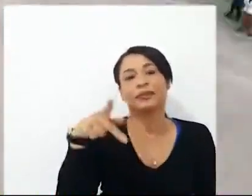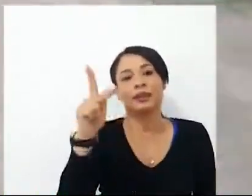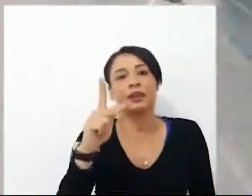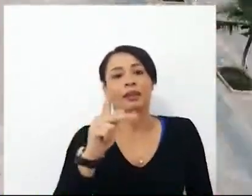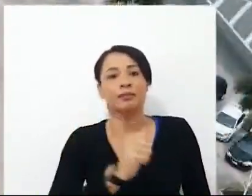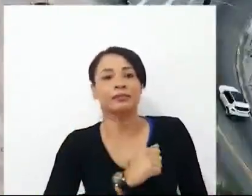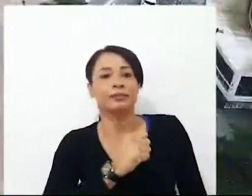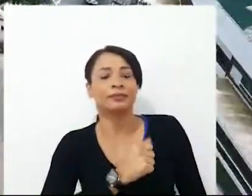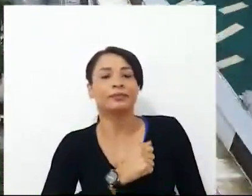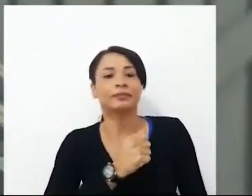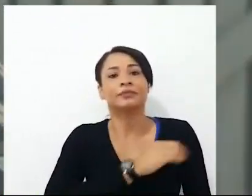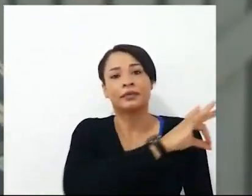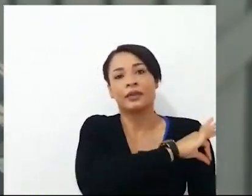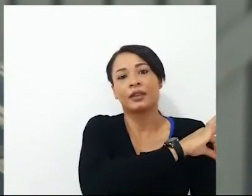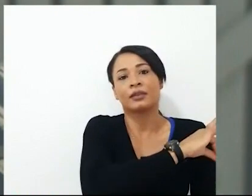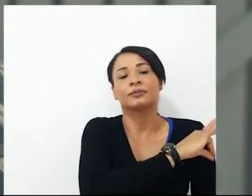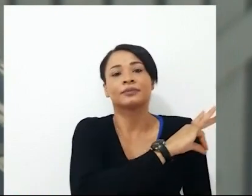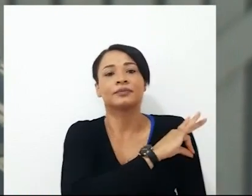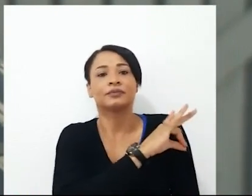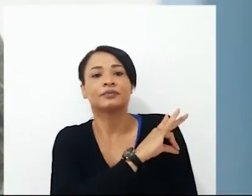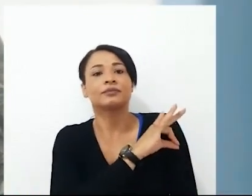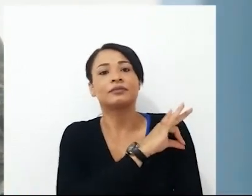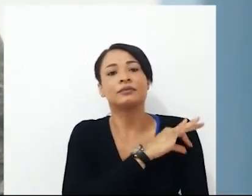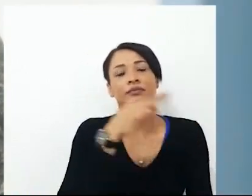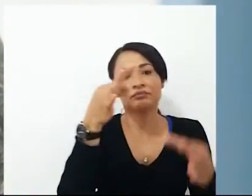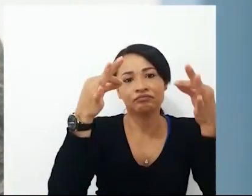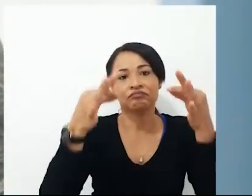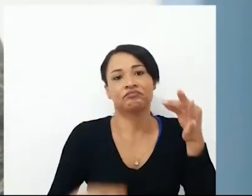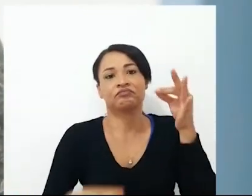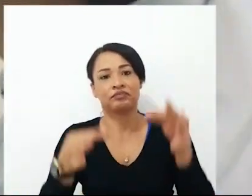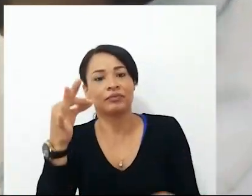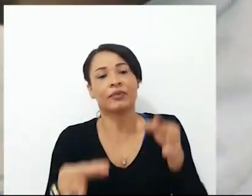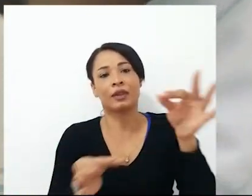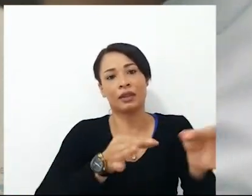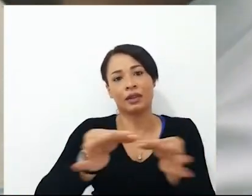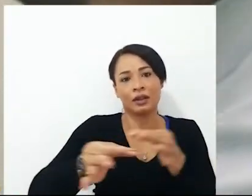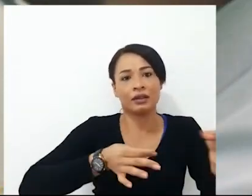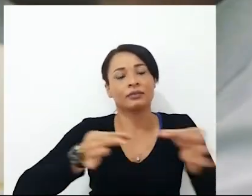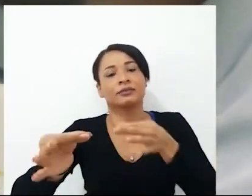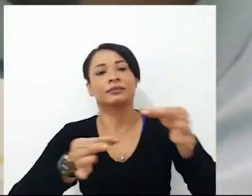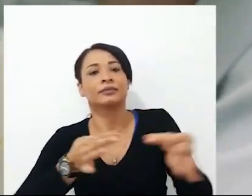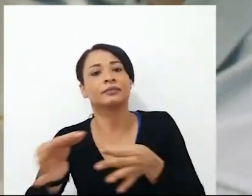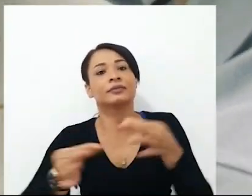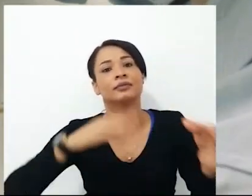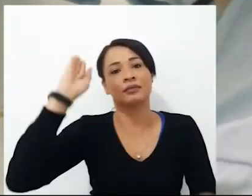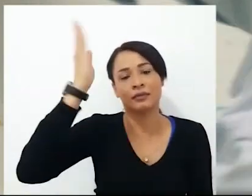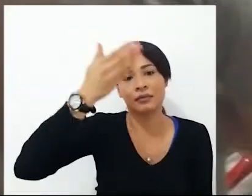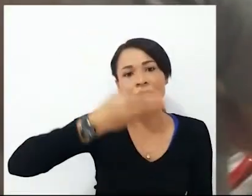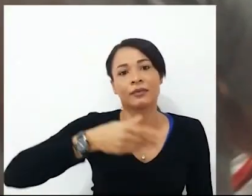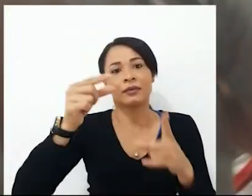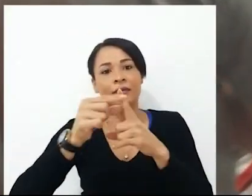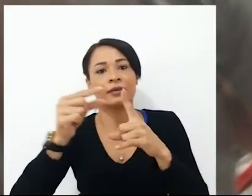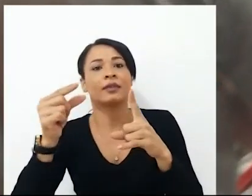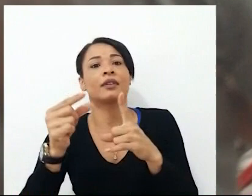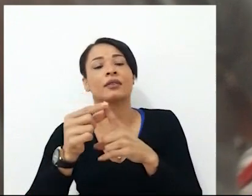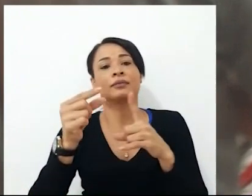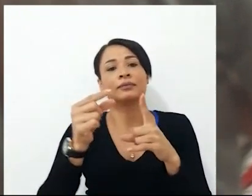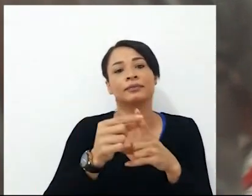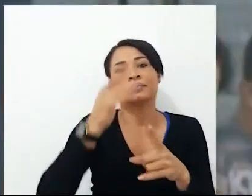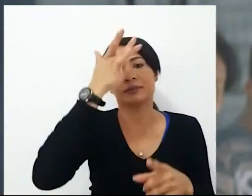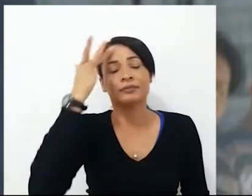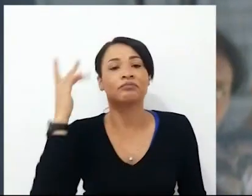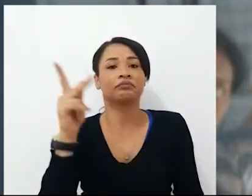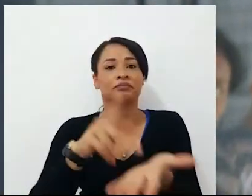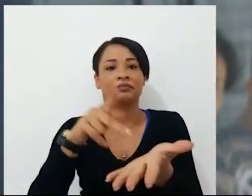Tum-dum, bate no peito. Quero Caio Amado pra prefeito. Ele é honesto e preparado, honra